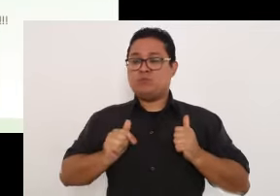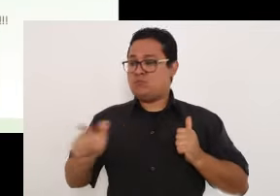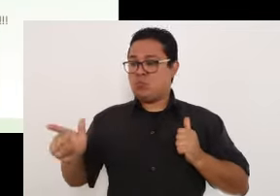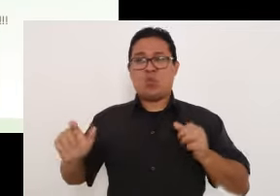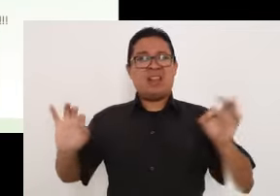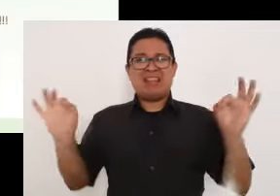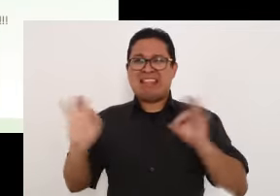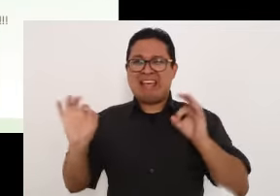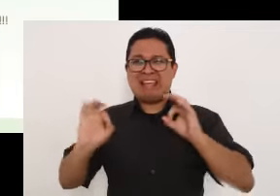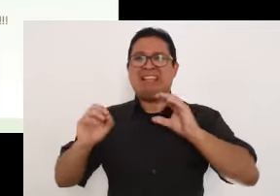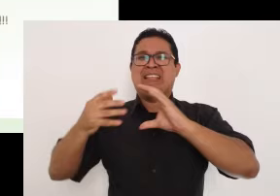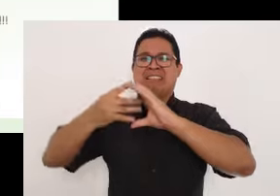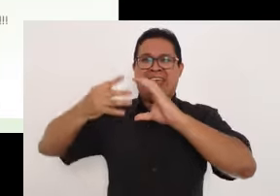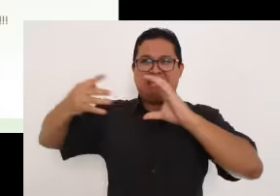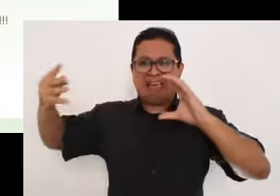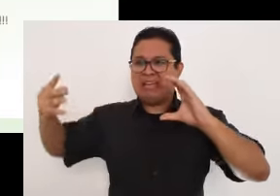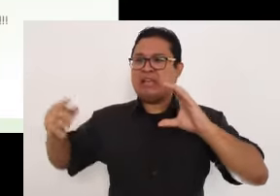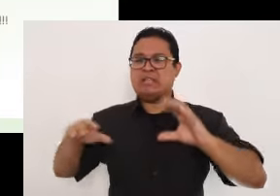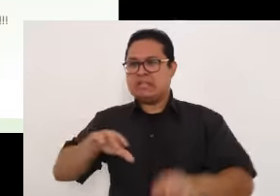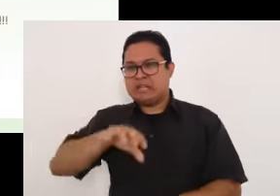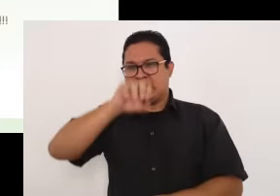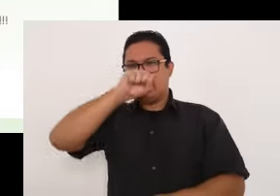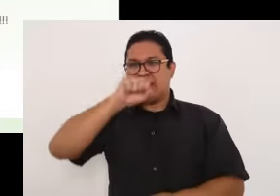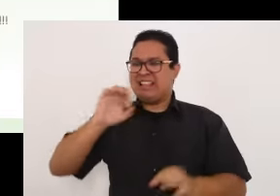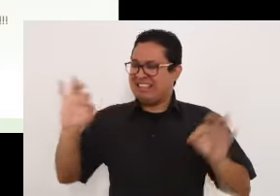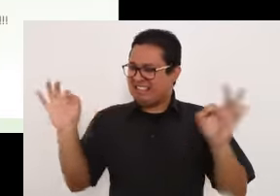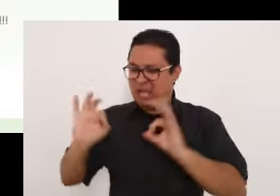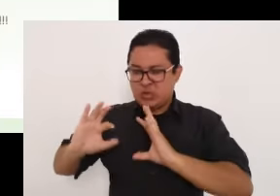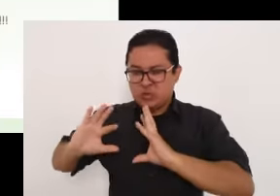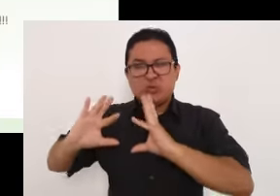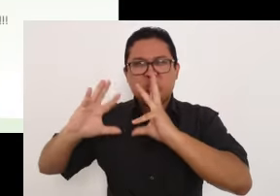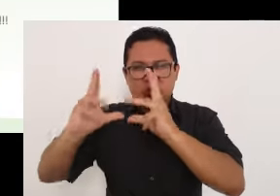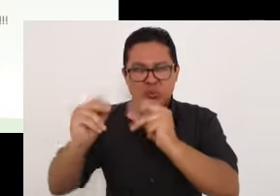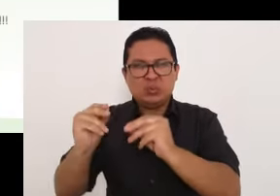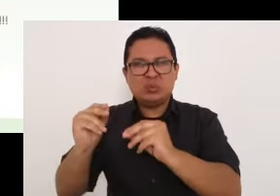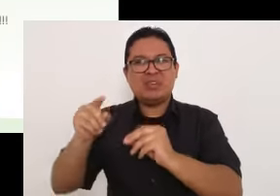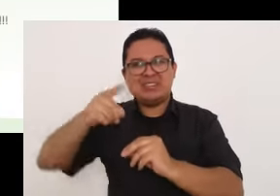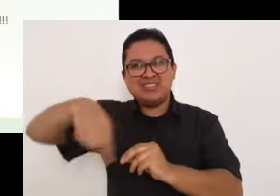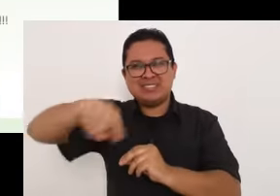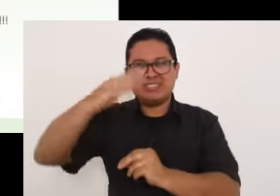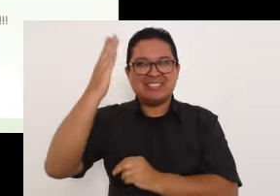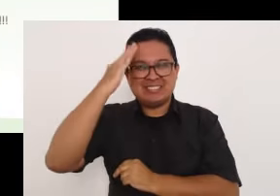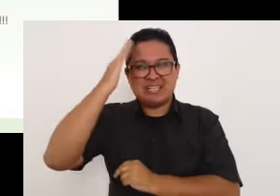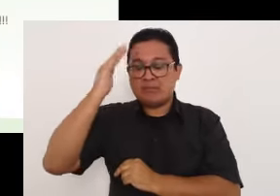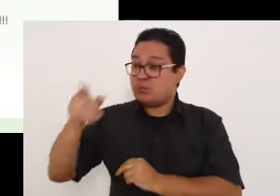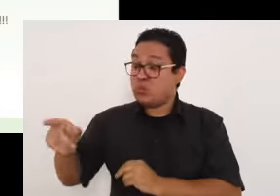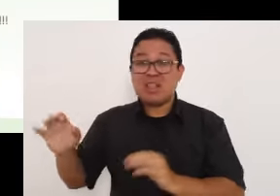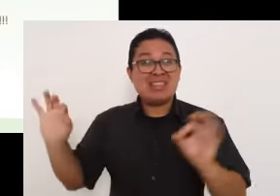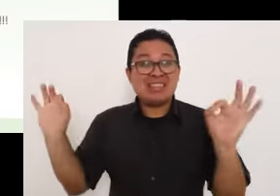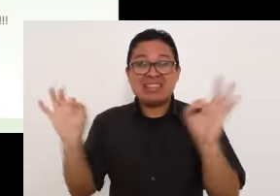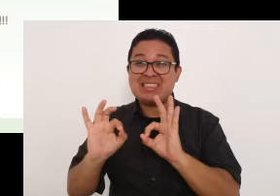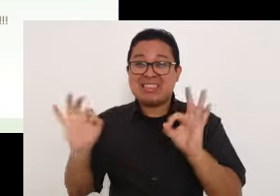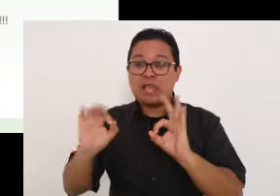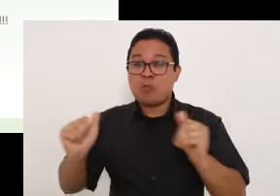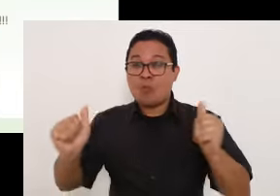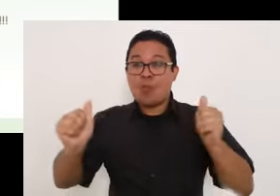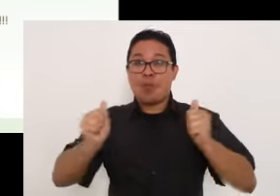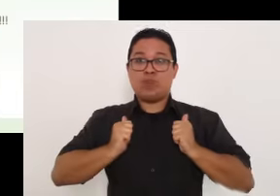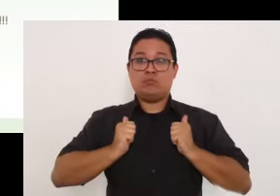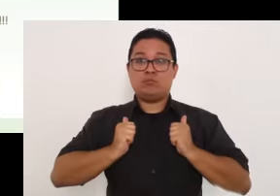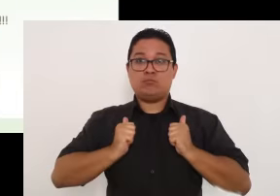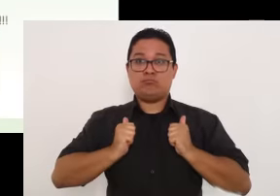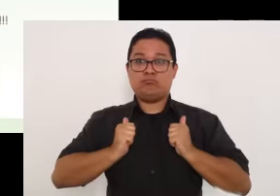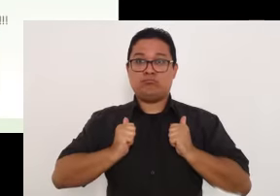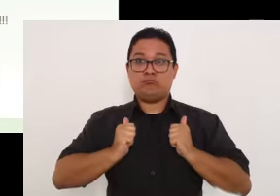respiração, fotossíntese, fermentação, mitose, meiose, tudo aquilo que vocês aprendem. Nada, ele é inerte. Ele só